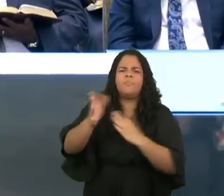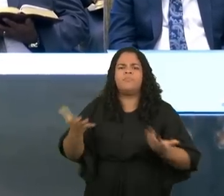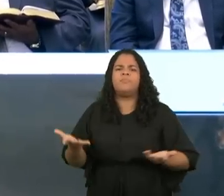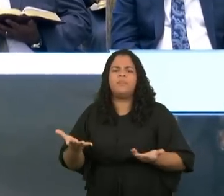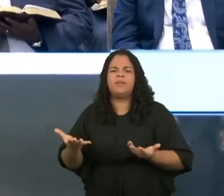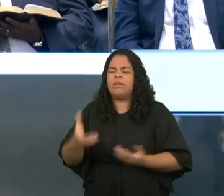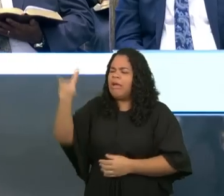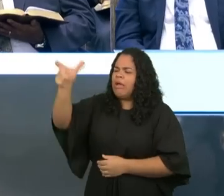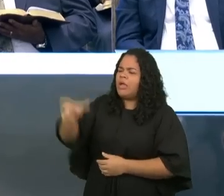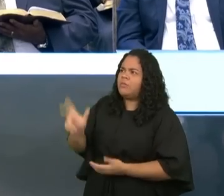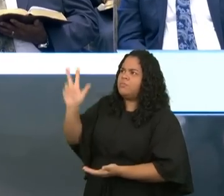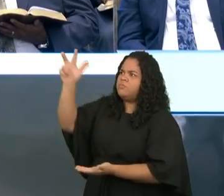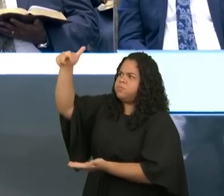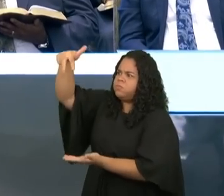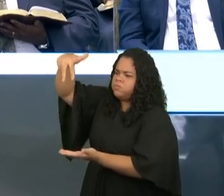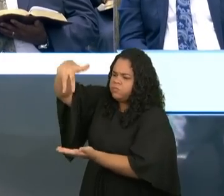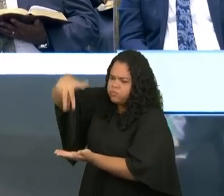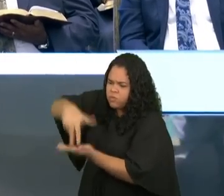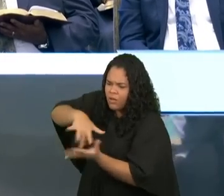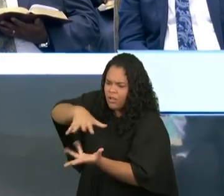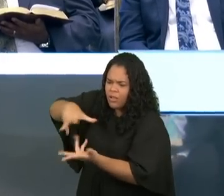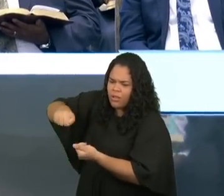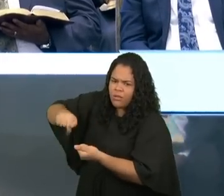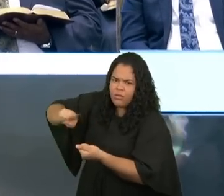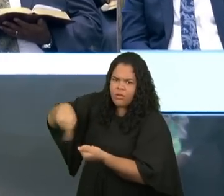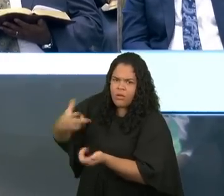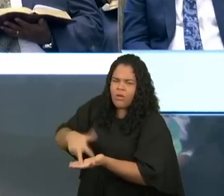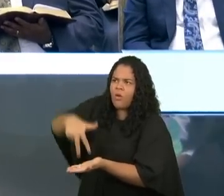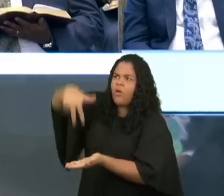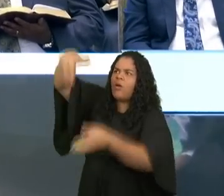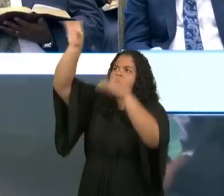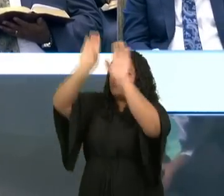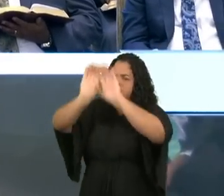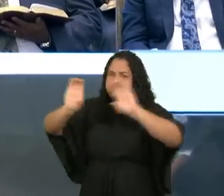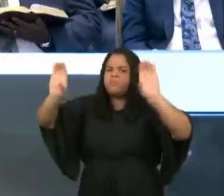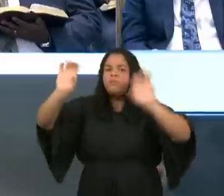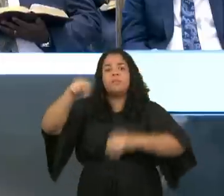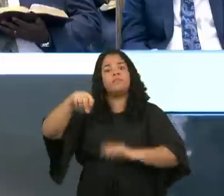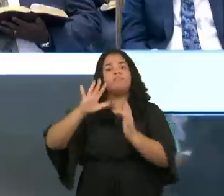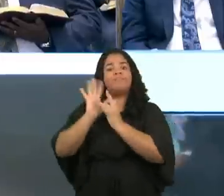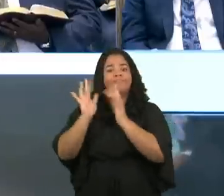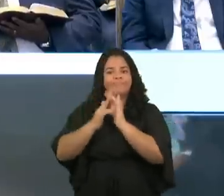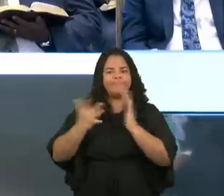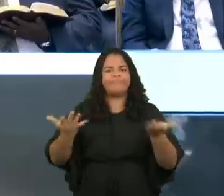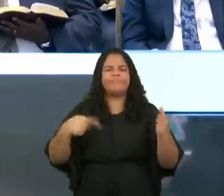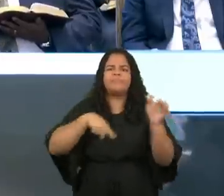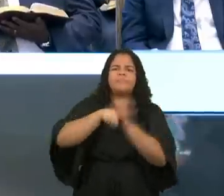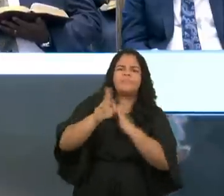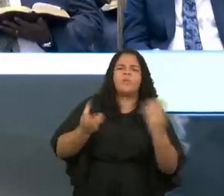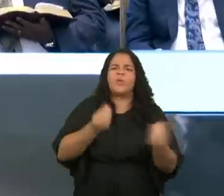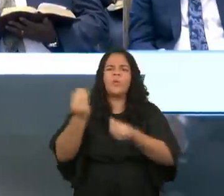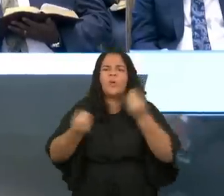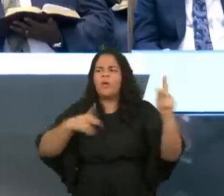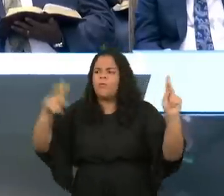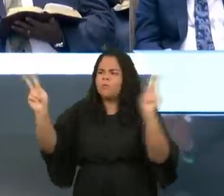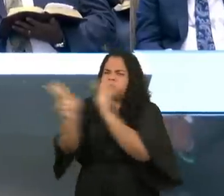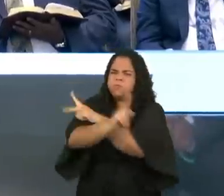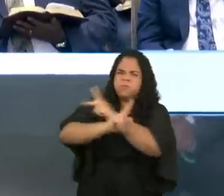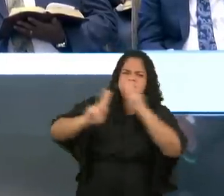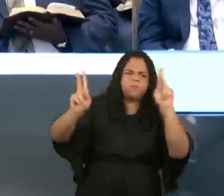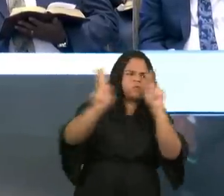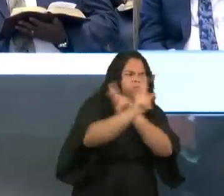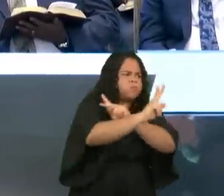ele subiu e vai descer. Quem reúne o poder dos ventos em uma das mãos? Jesus, Colossenses 1, capítulo